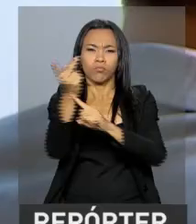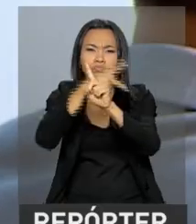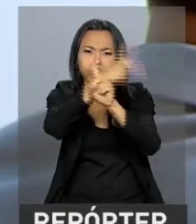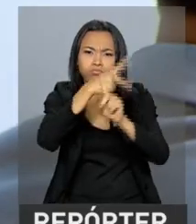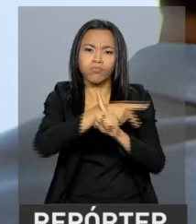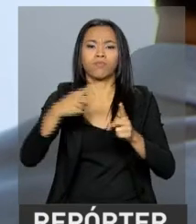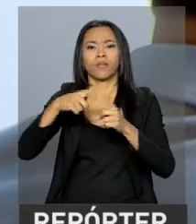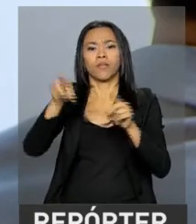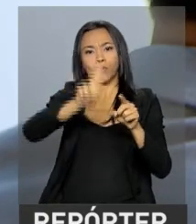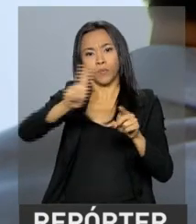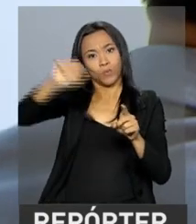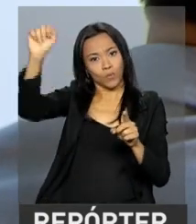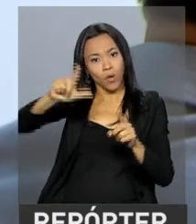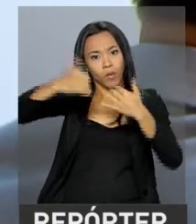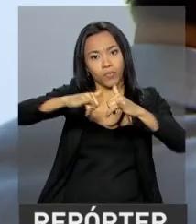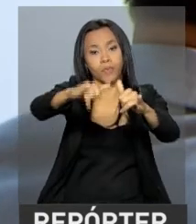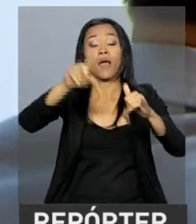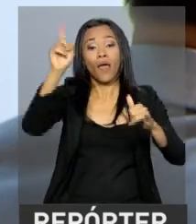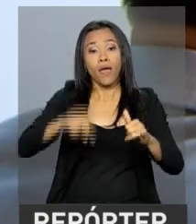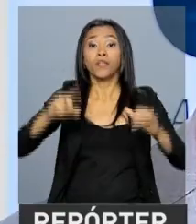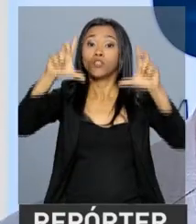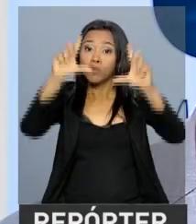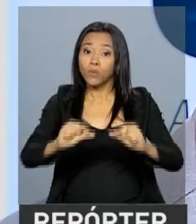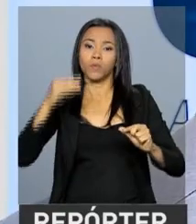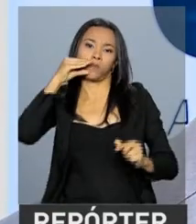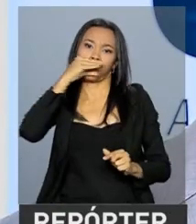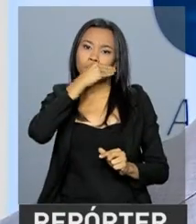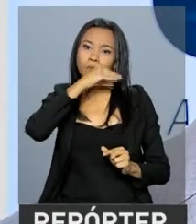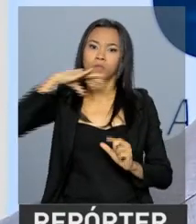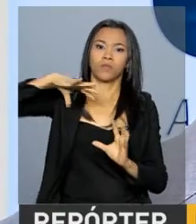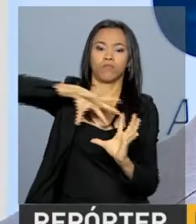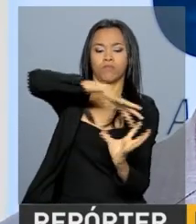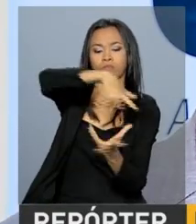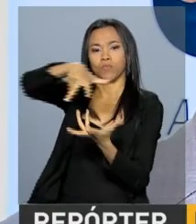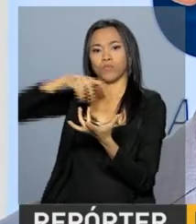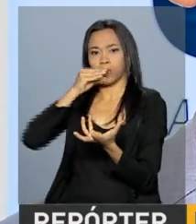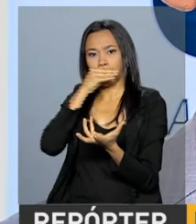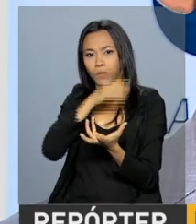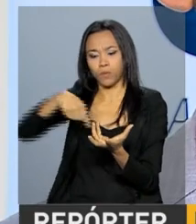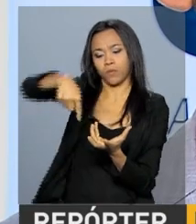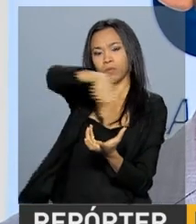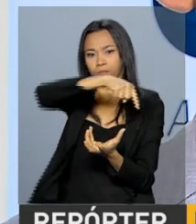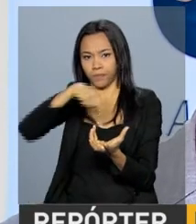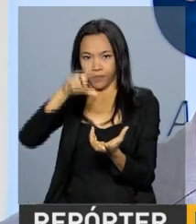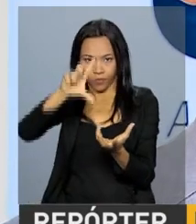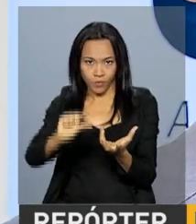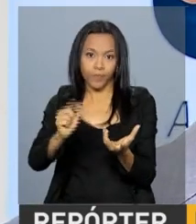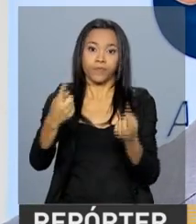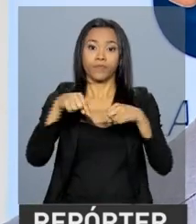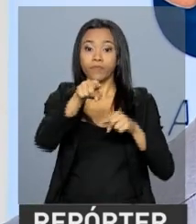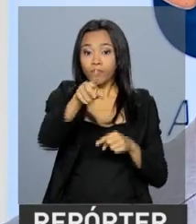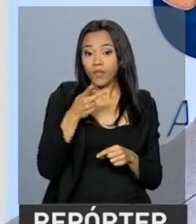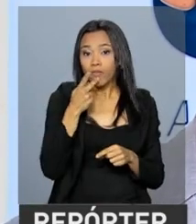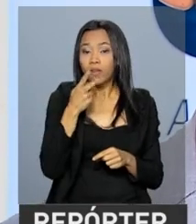efeito estufa ea compensação de energia na sua residência do seu comércio na sua indústria ele gera só prender ea partir